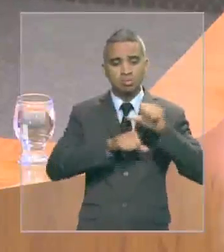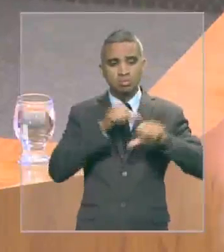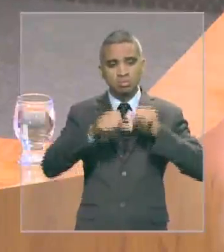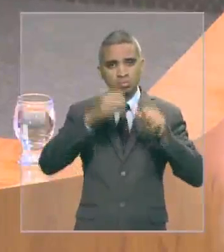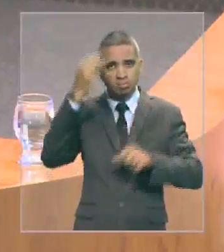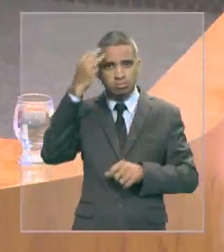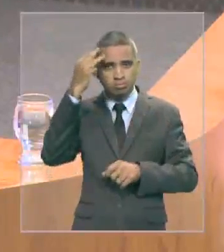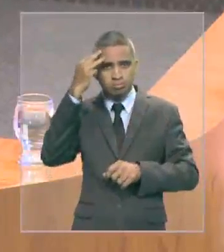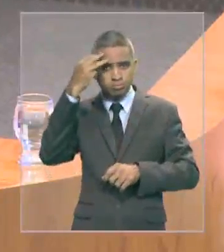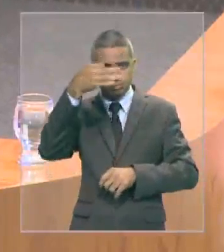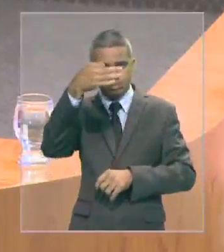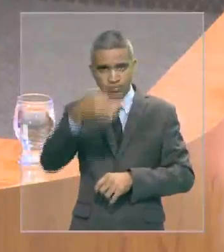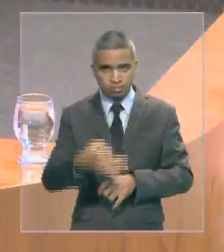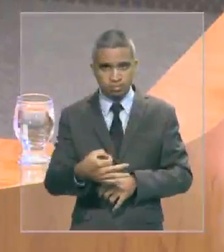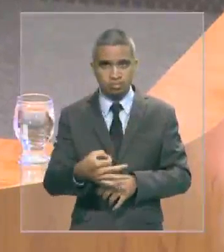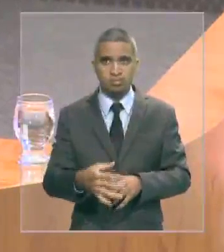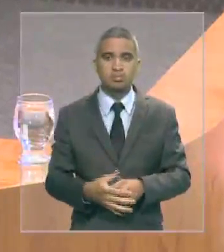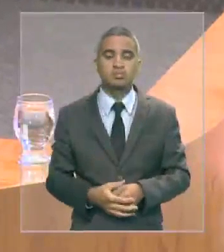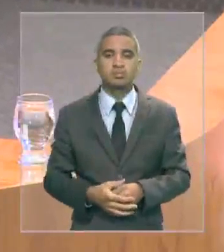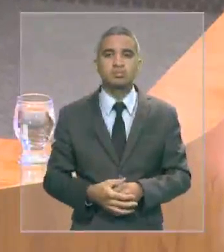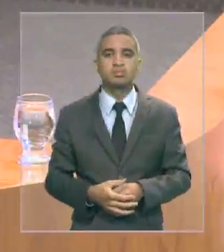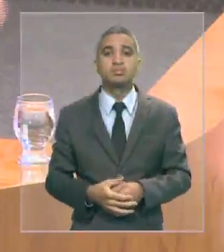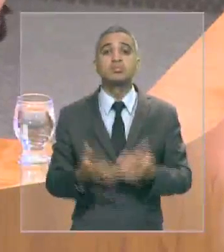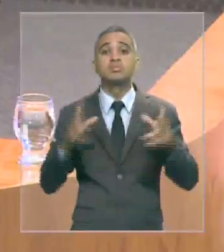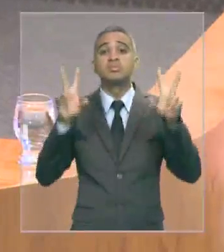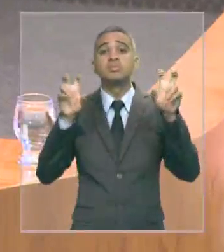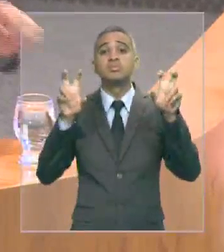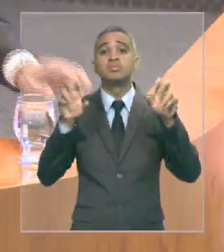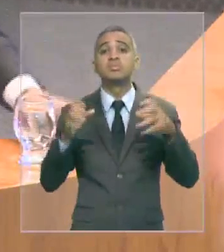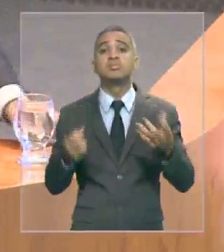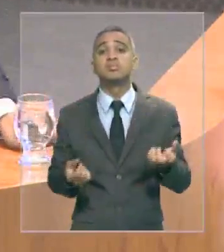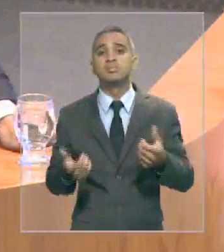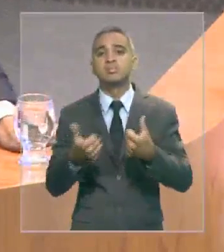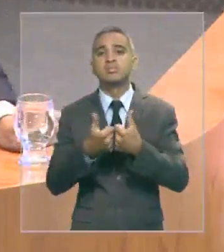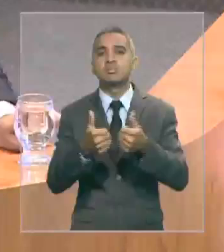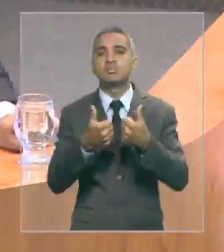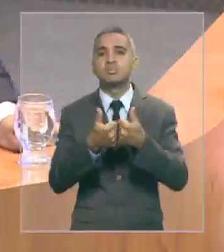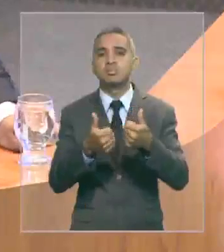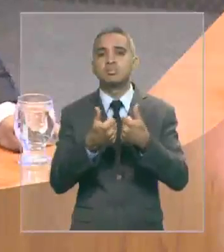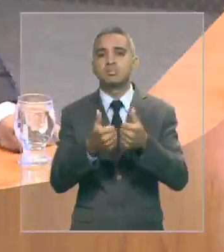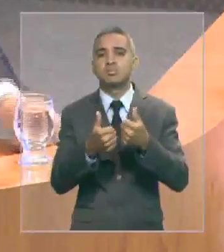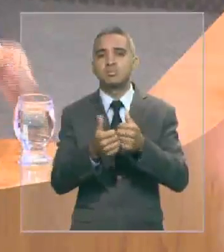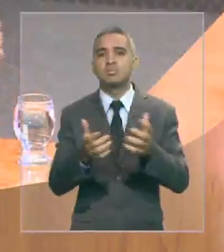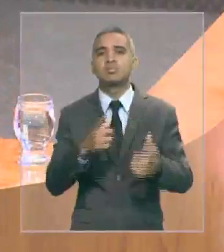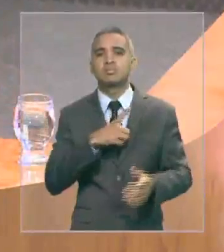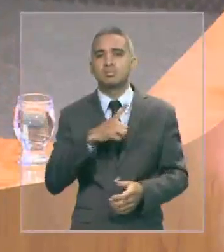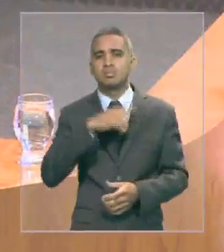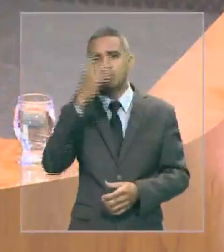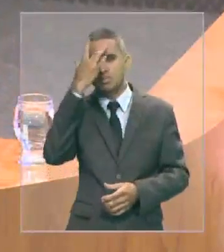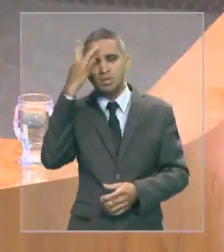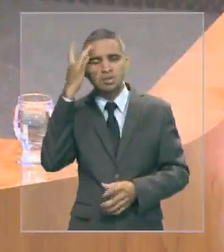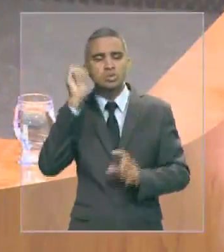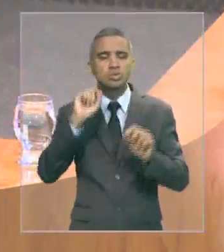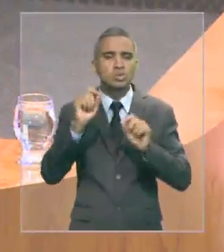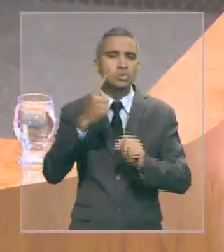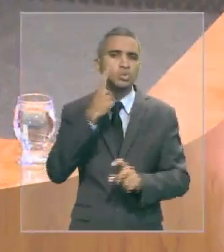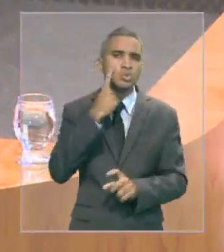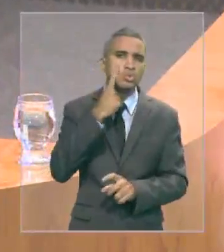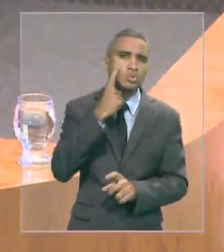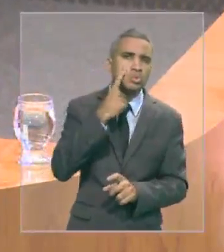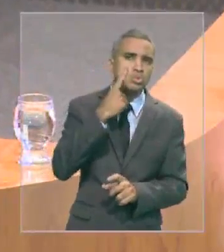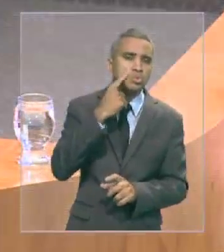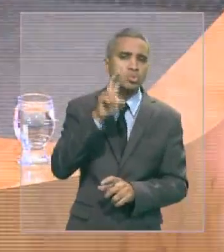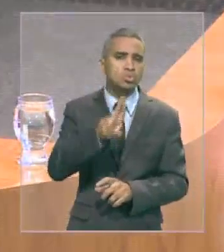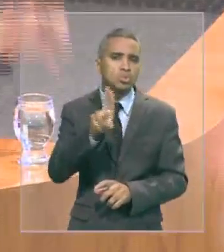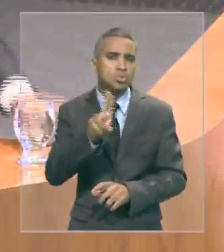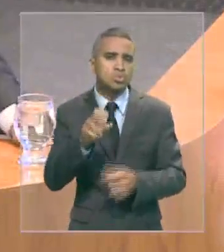mentais. Transporte público. Eis a dúvida que permeia a cabeça de todo aquele que usa o transporte público de São Luís. Não estou falando